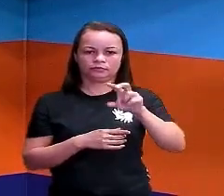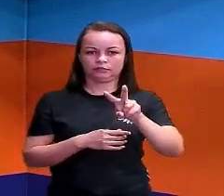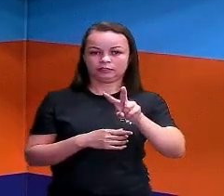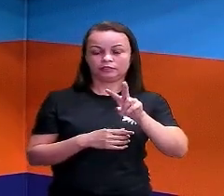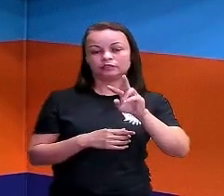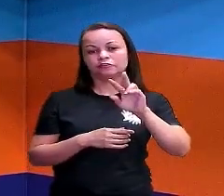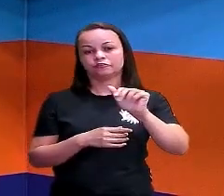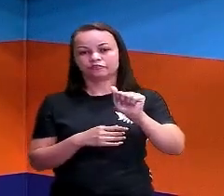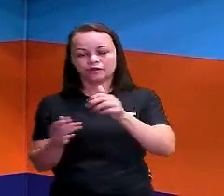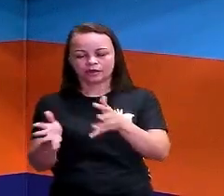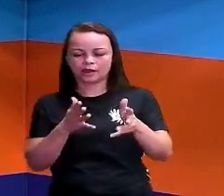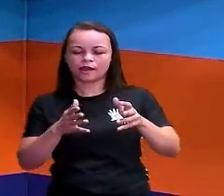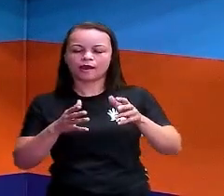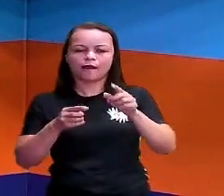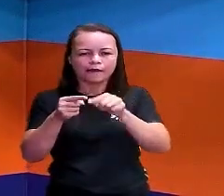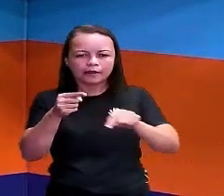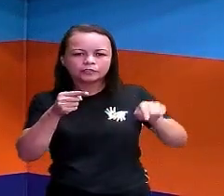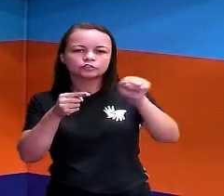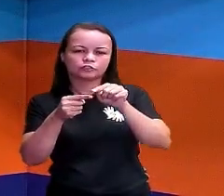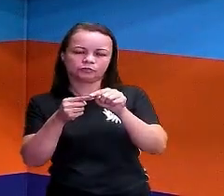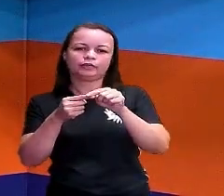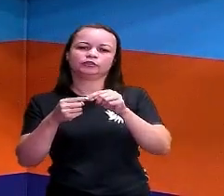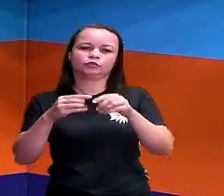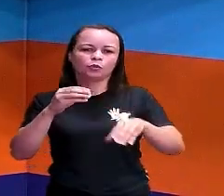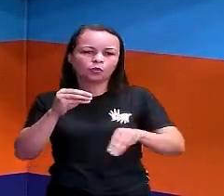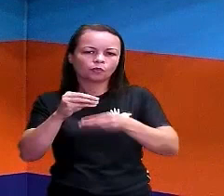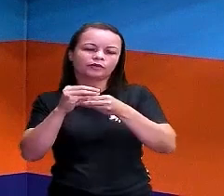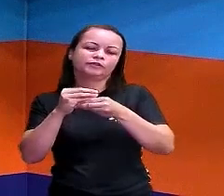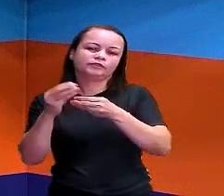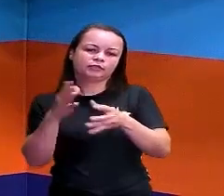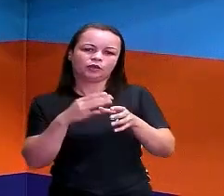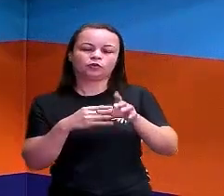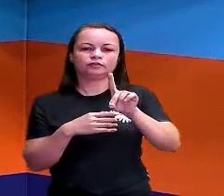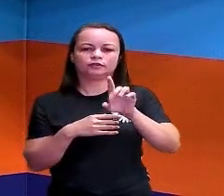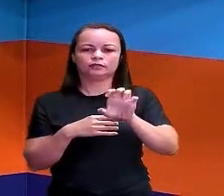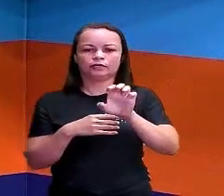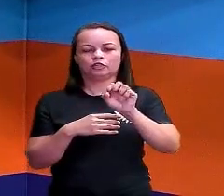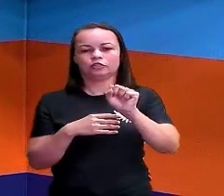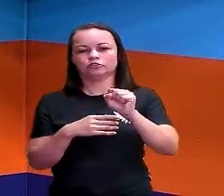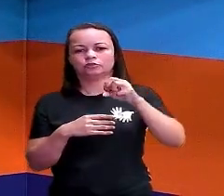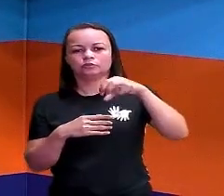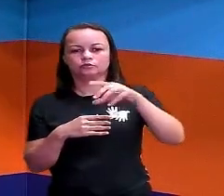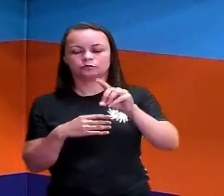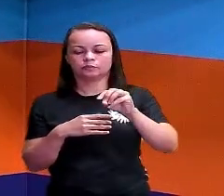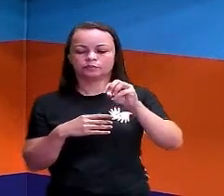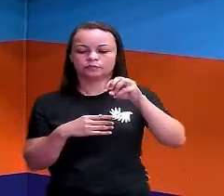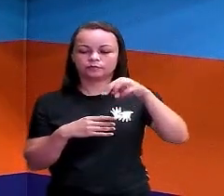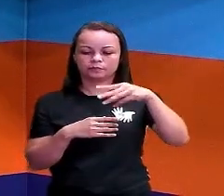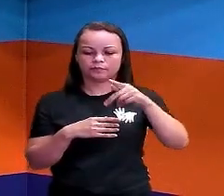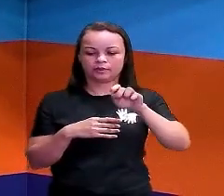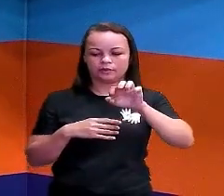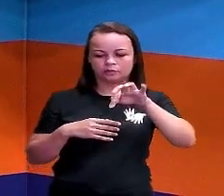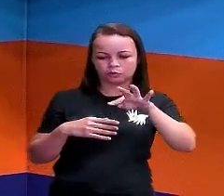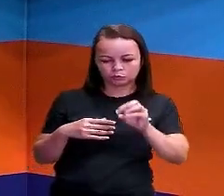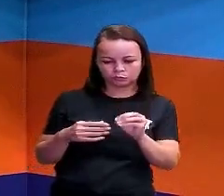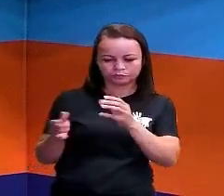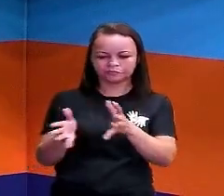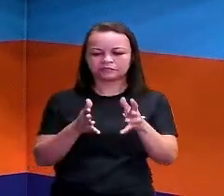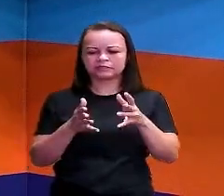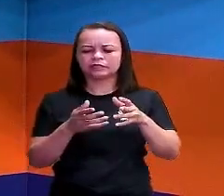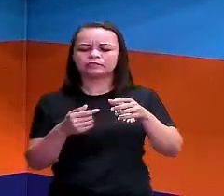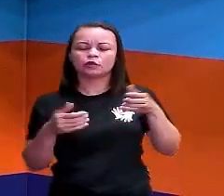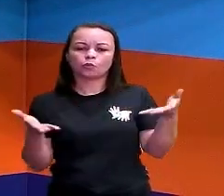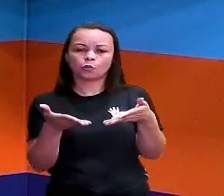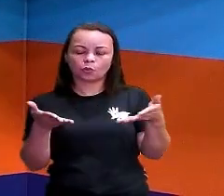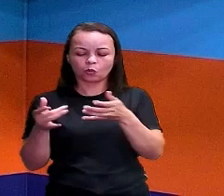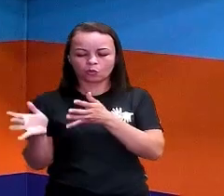e arredondamento. E as habilidades que a gente vai desenvolver aqui hoje, né, é a habilidade número 3